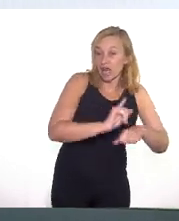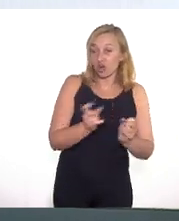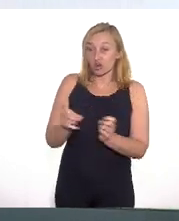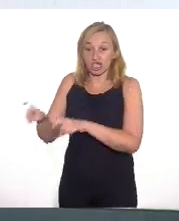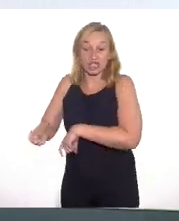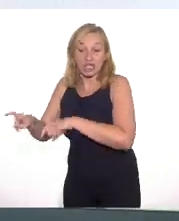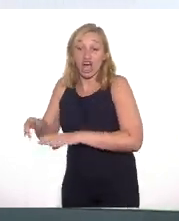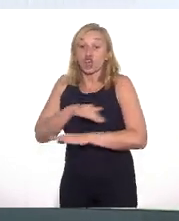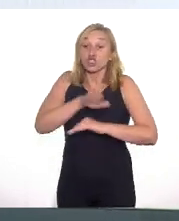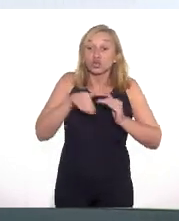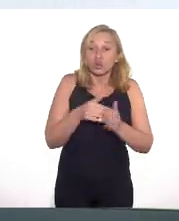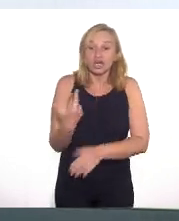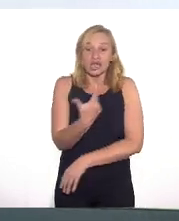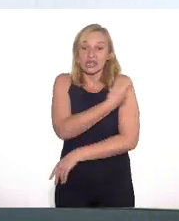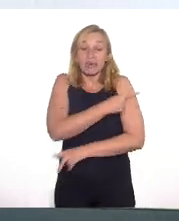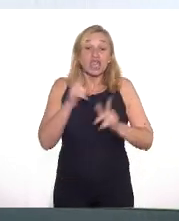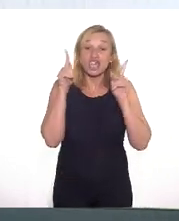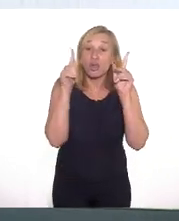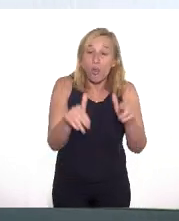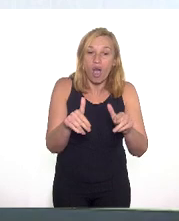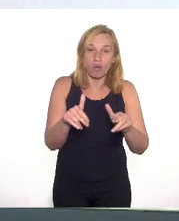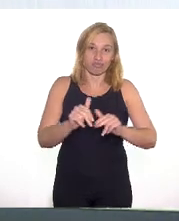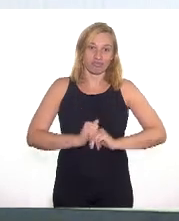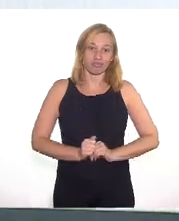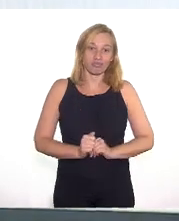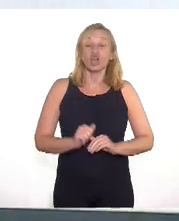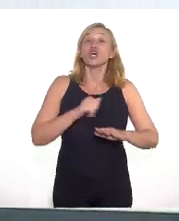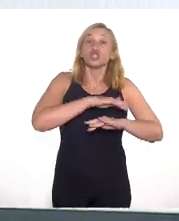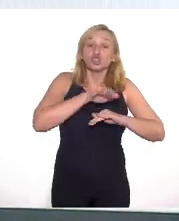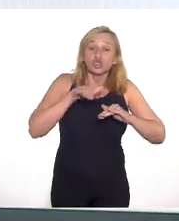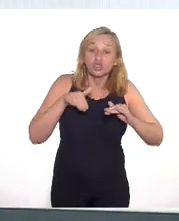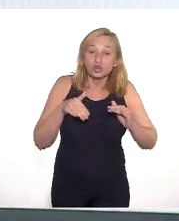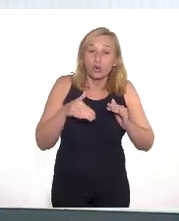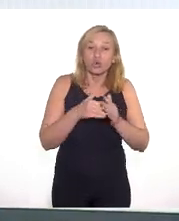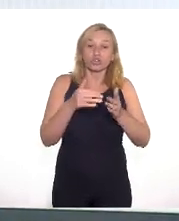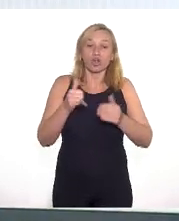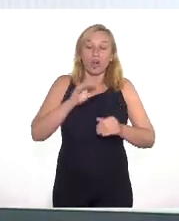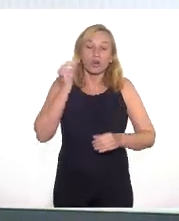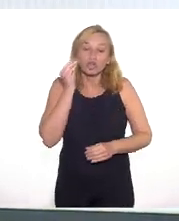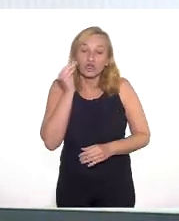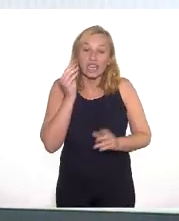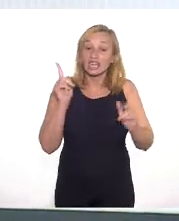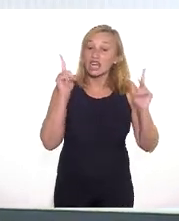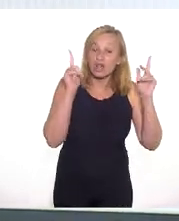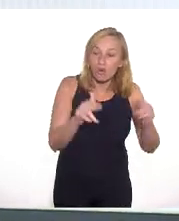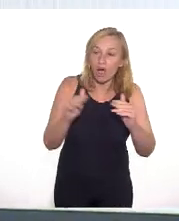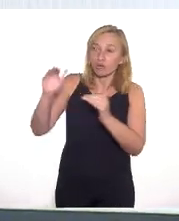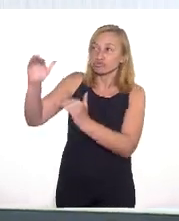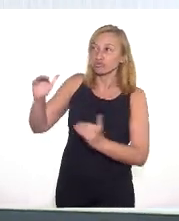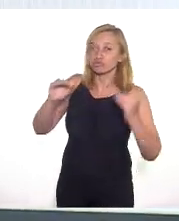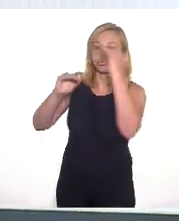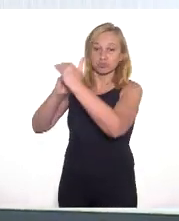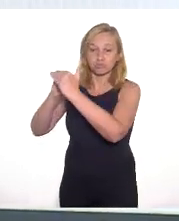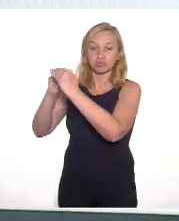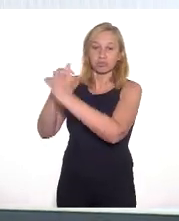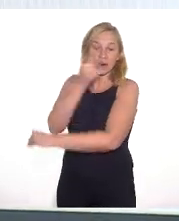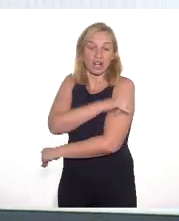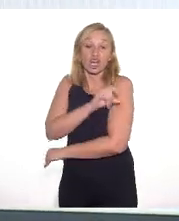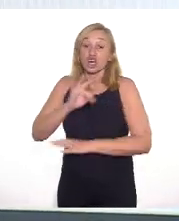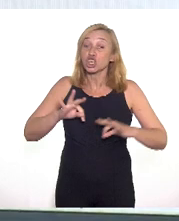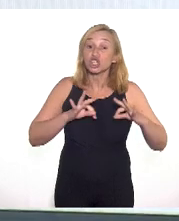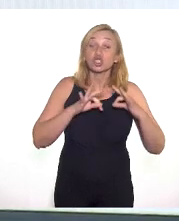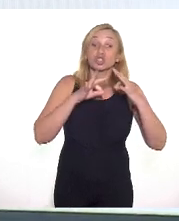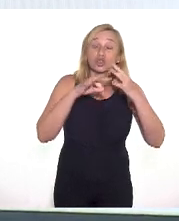Todos estão recebendo a vacina igual e todos têm a mesma oportunidade do Supera e todos receberão restaurantes